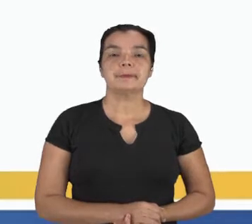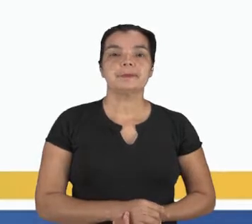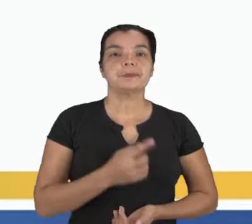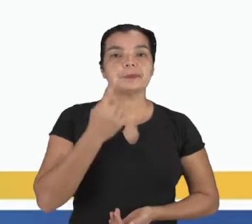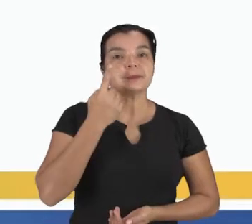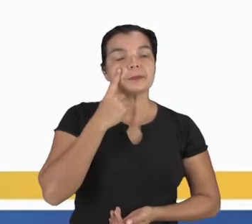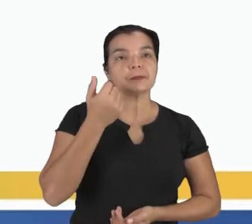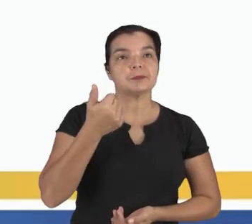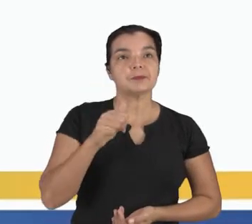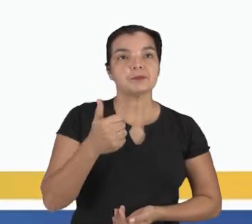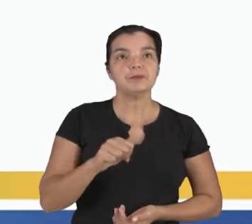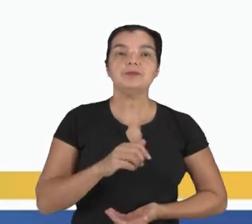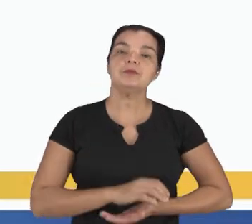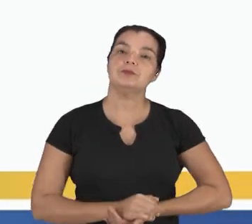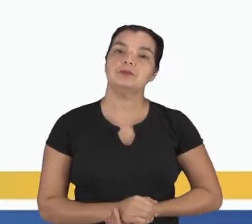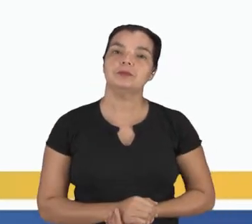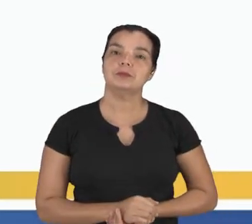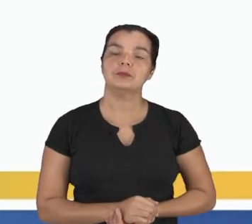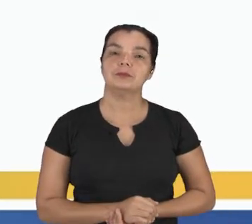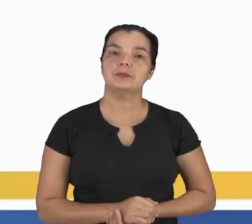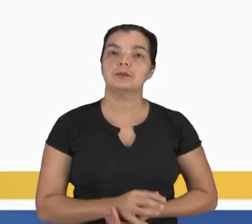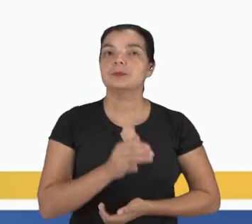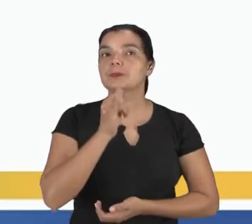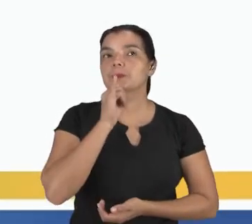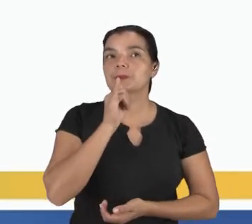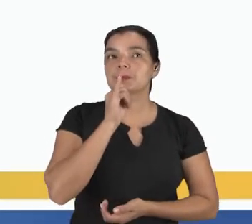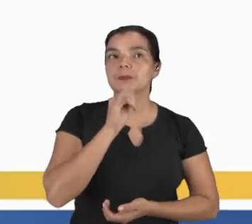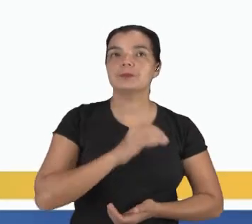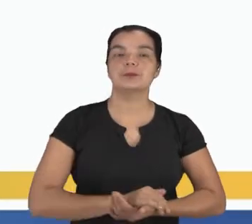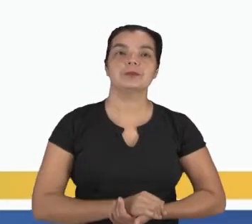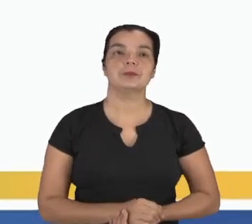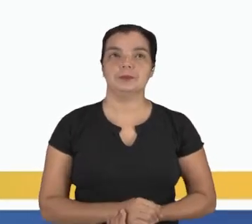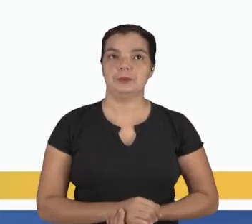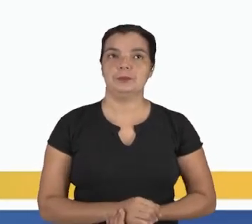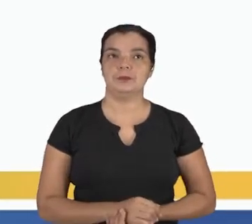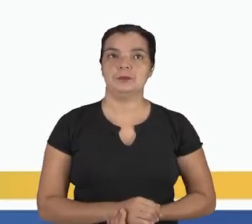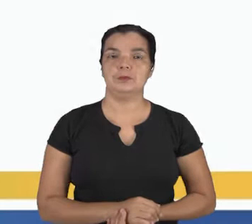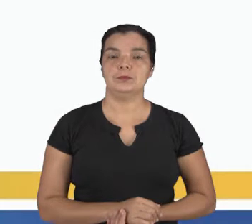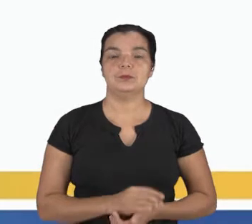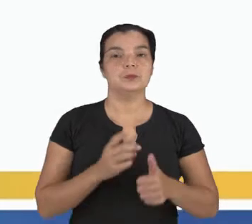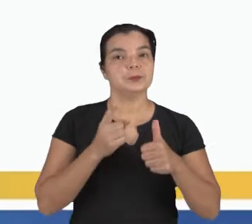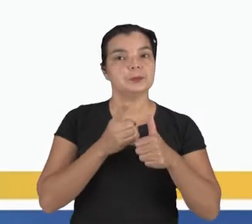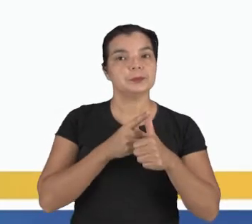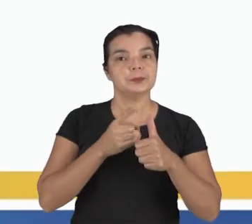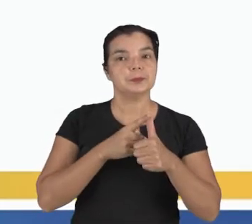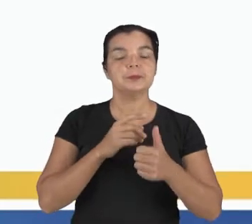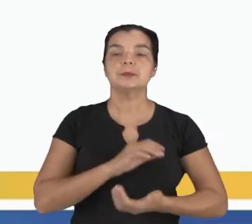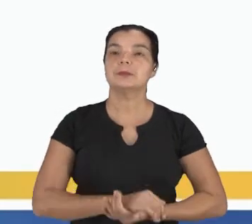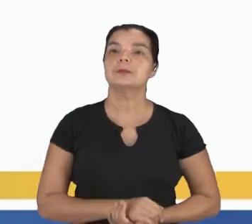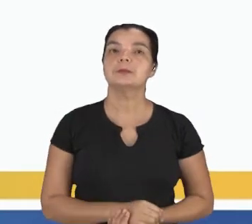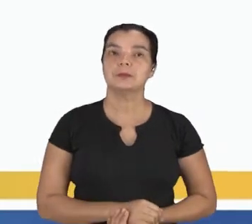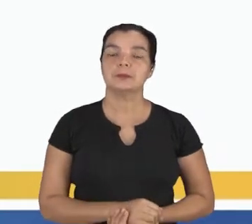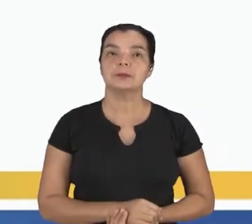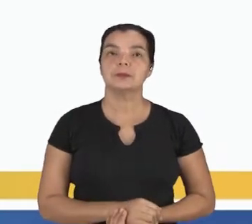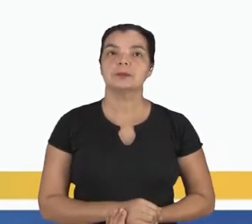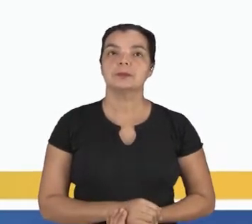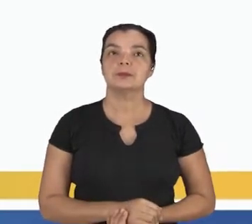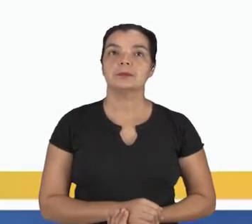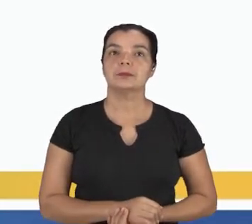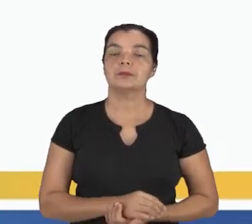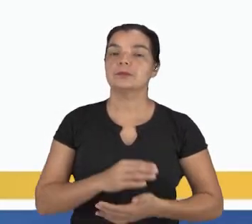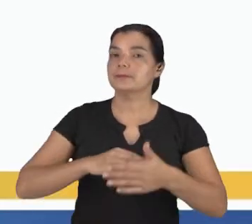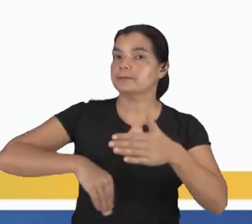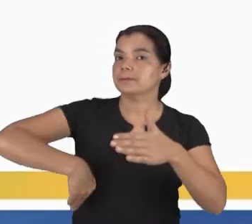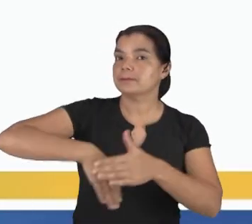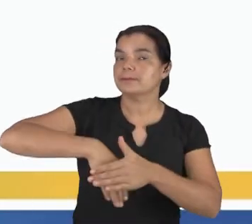Vamos analisar o seguinte exemplo. O primeiro, em um